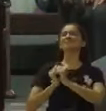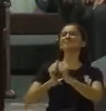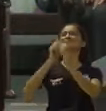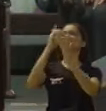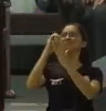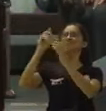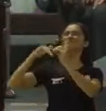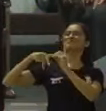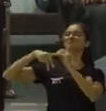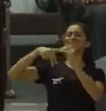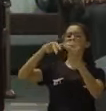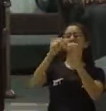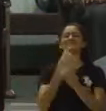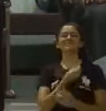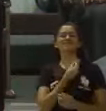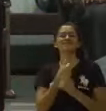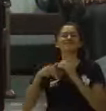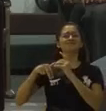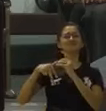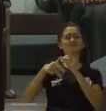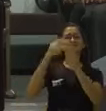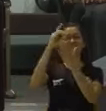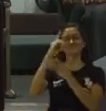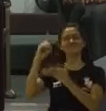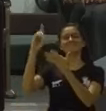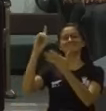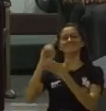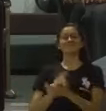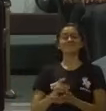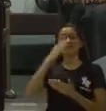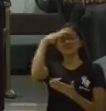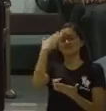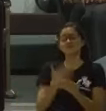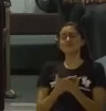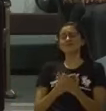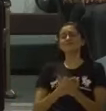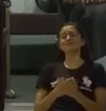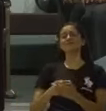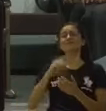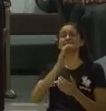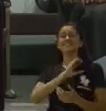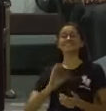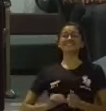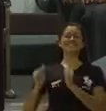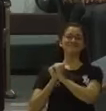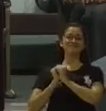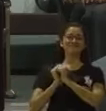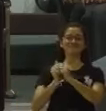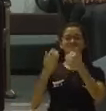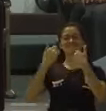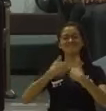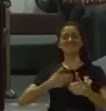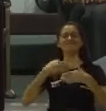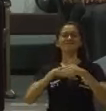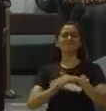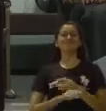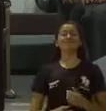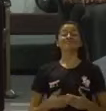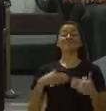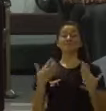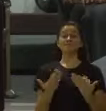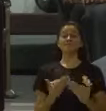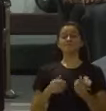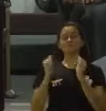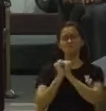sozinho, eu não vivo sozinho, eu tenho Cristo em mim. Então, em